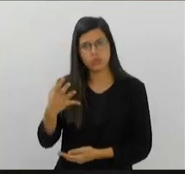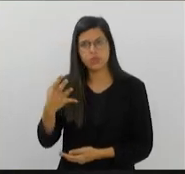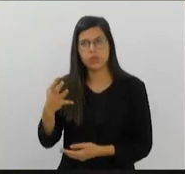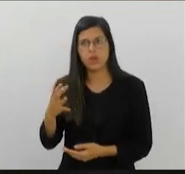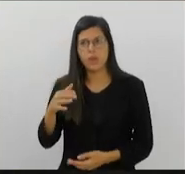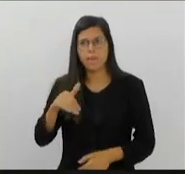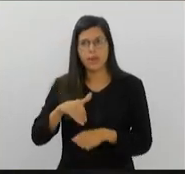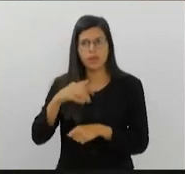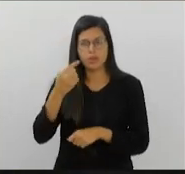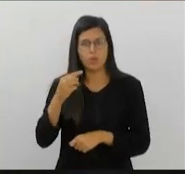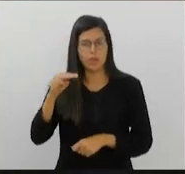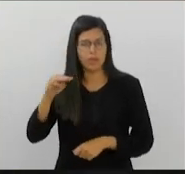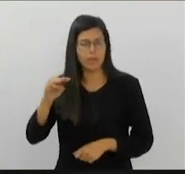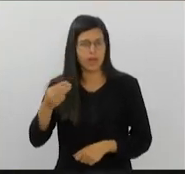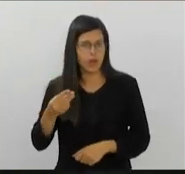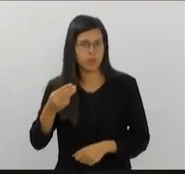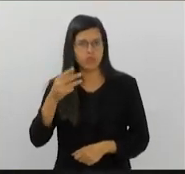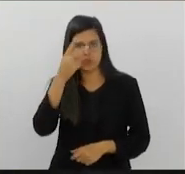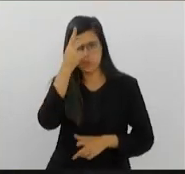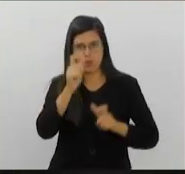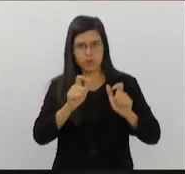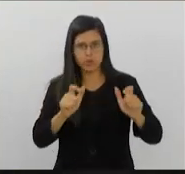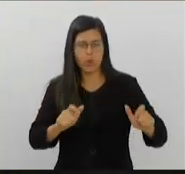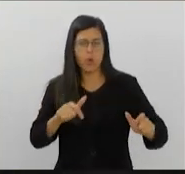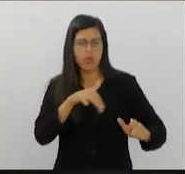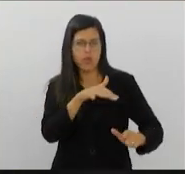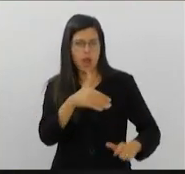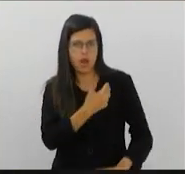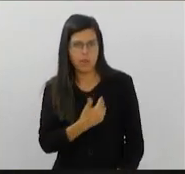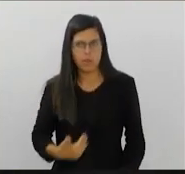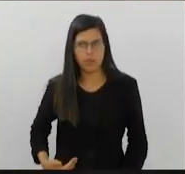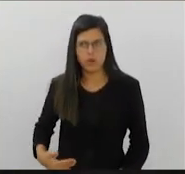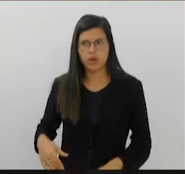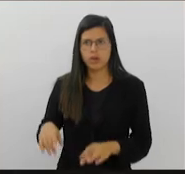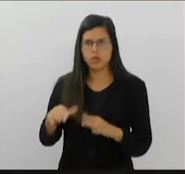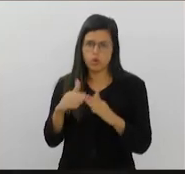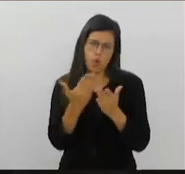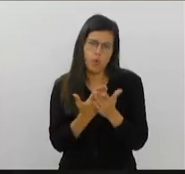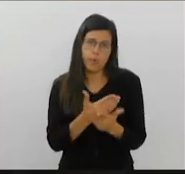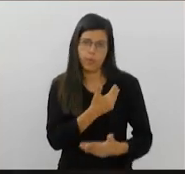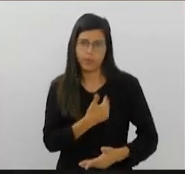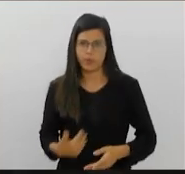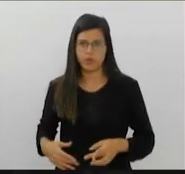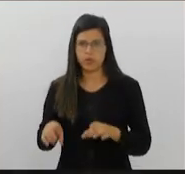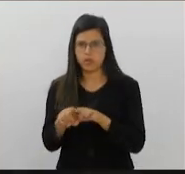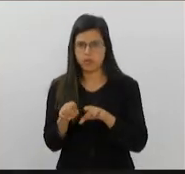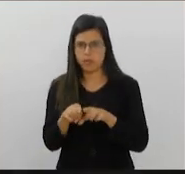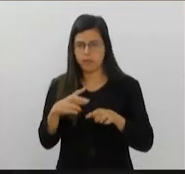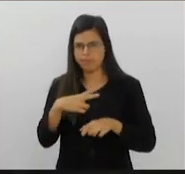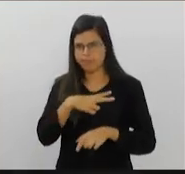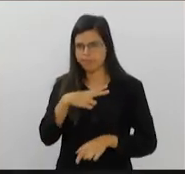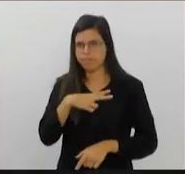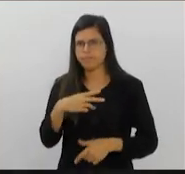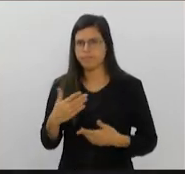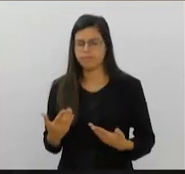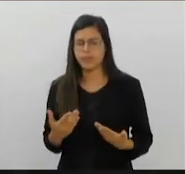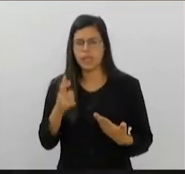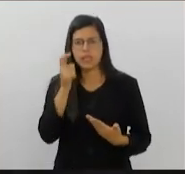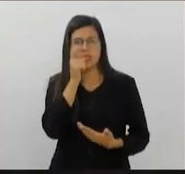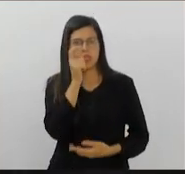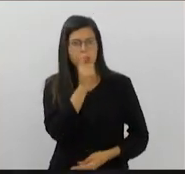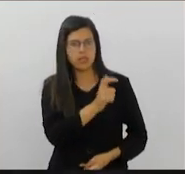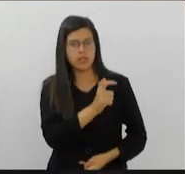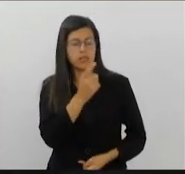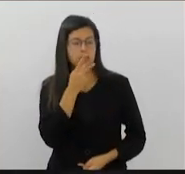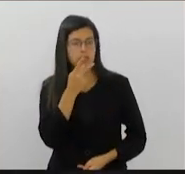1 milhão de pessoas, tanto no setor público, quanto em escolas públicas, quanto em escolas privadas. E é muito interessante quando